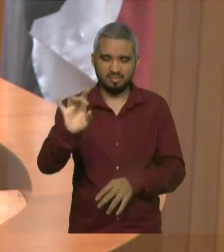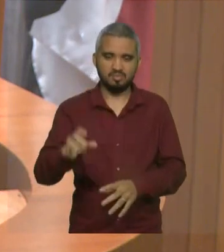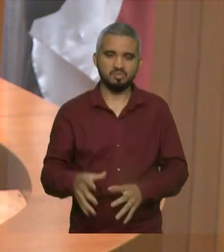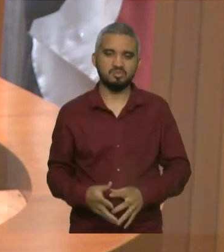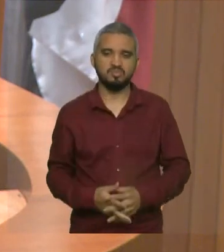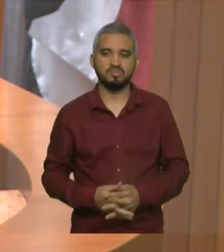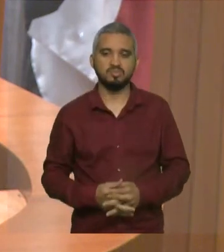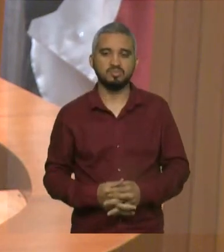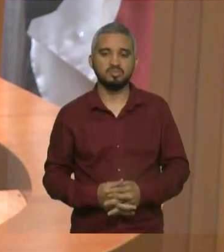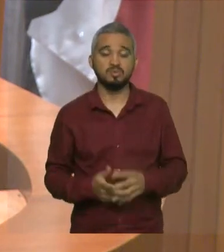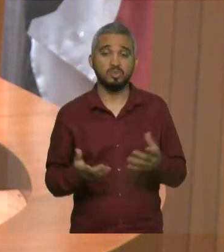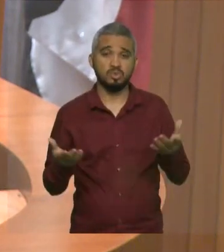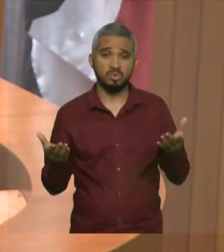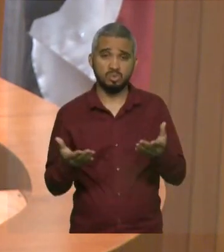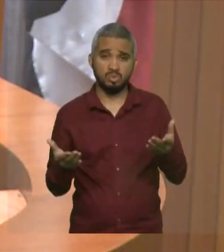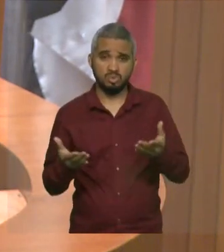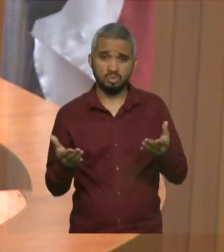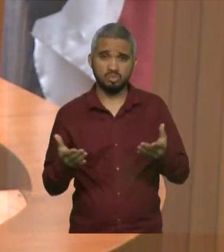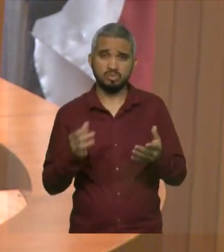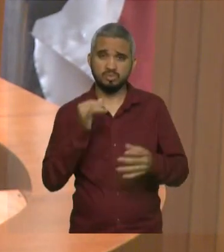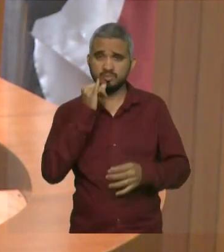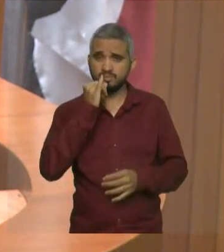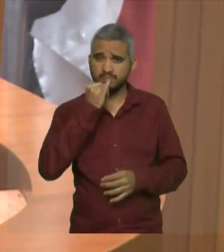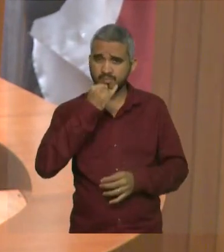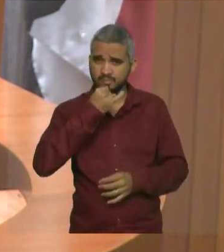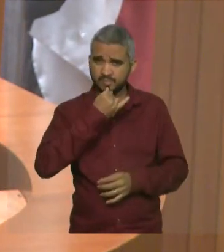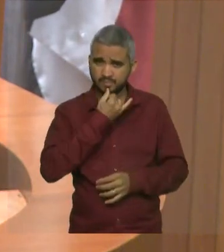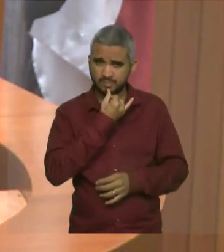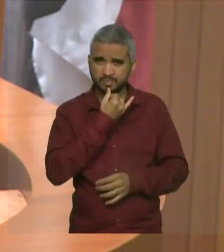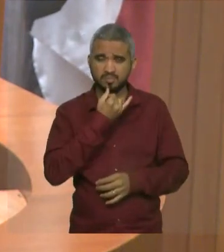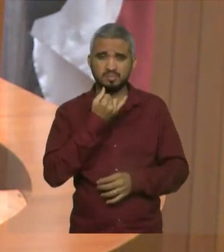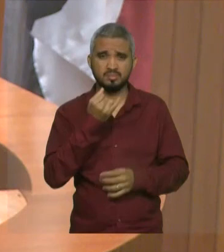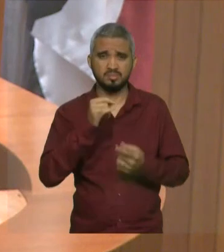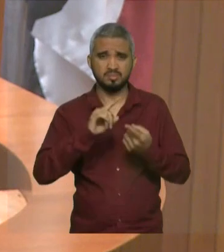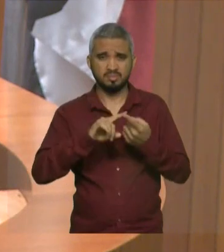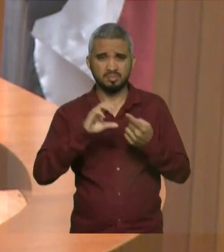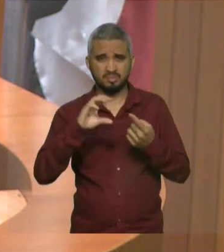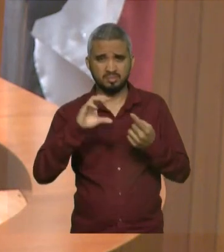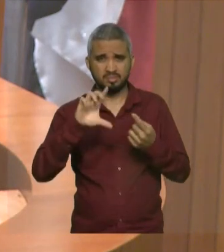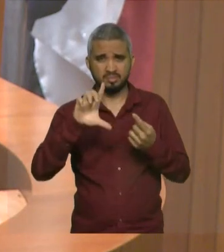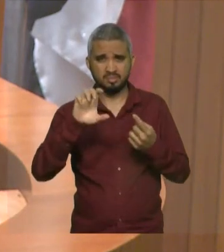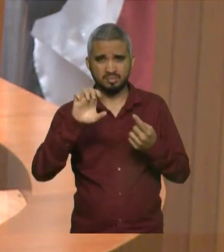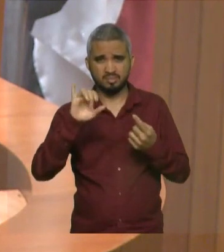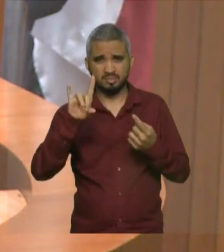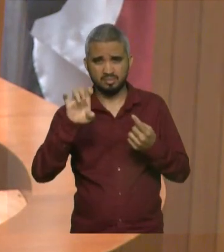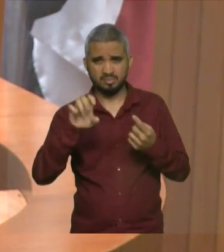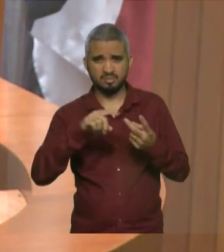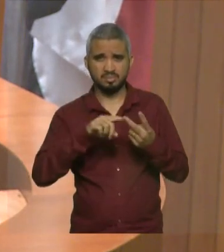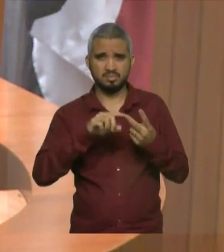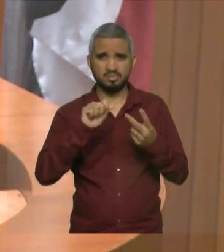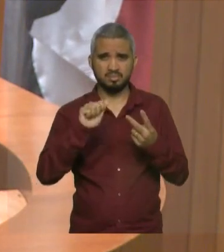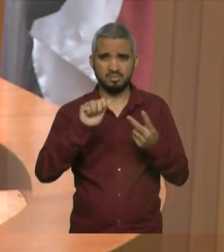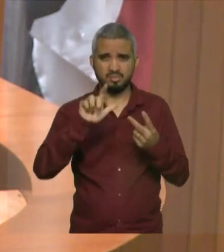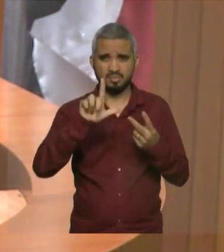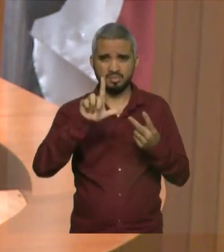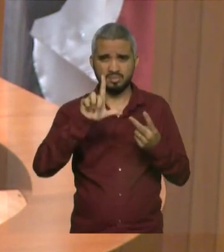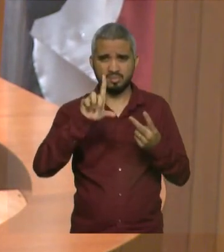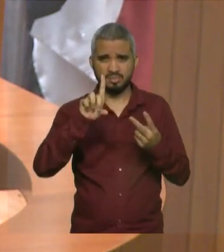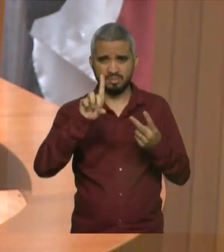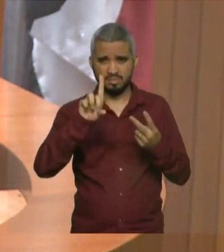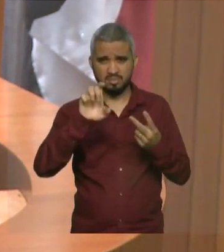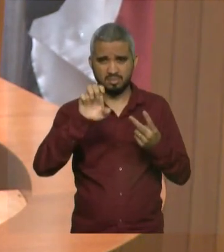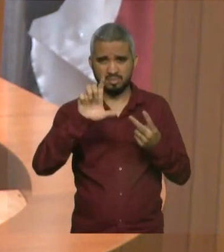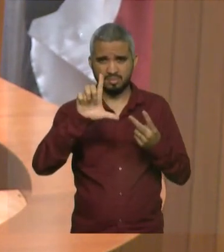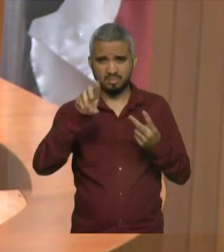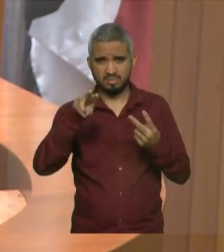nós estamos, infelizmente, deputada Cleide e deputada Delmo, nós estamos sujeitos a esses infelizes